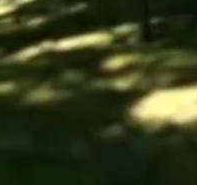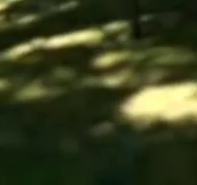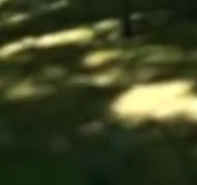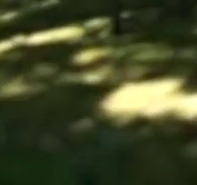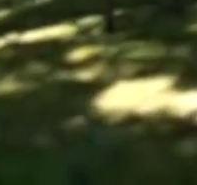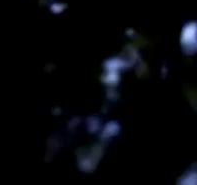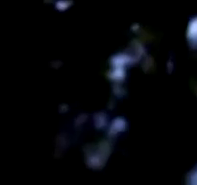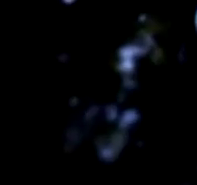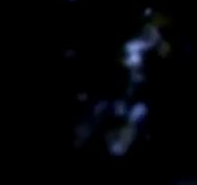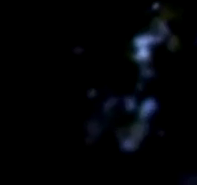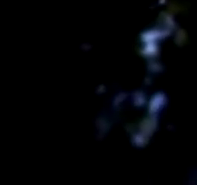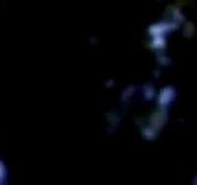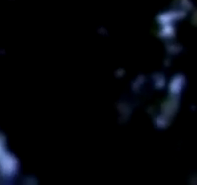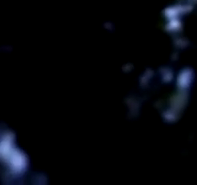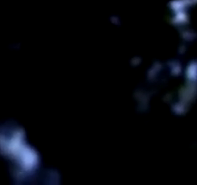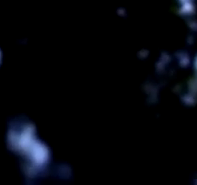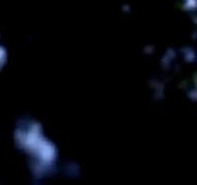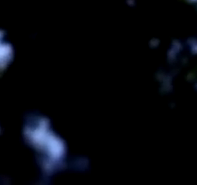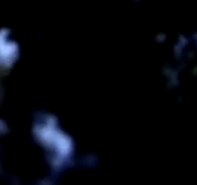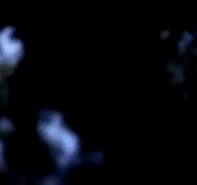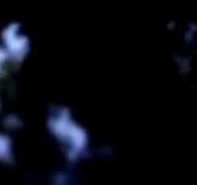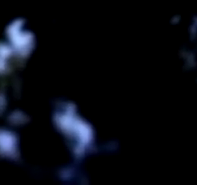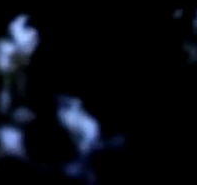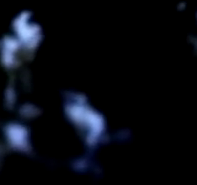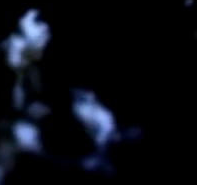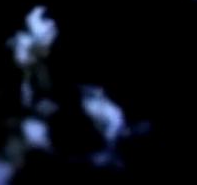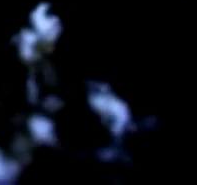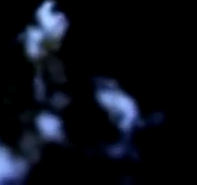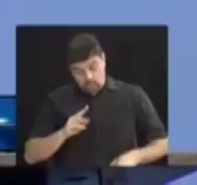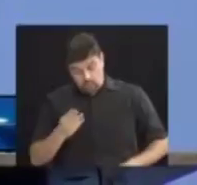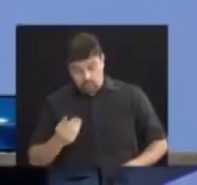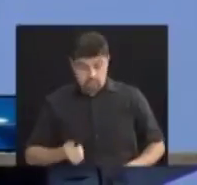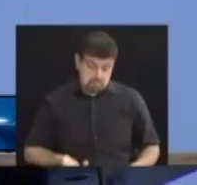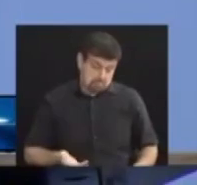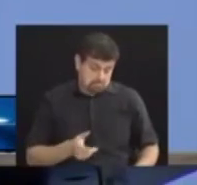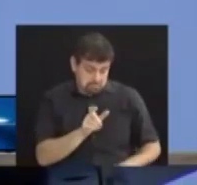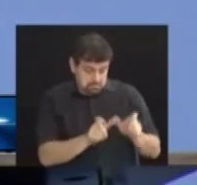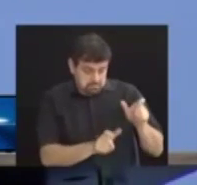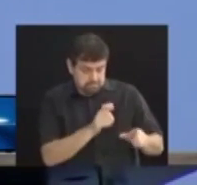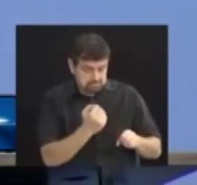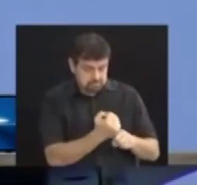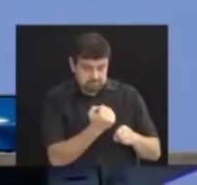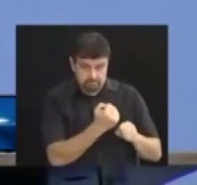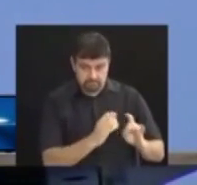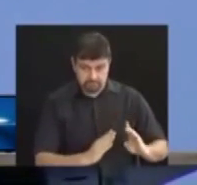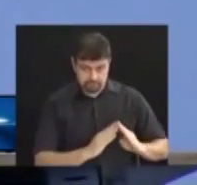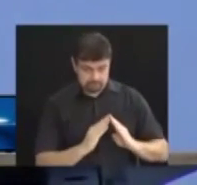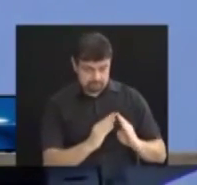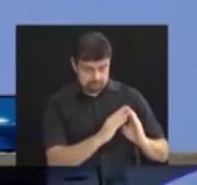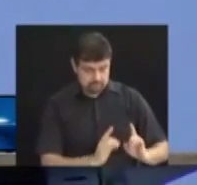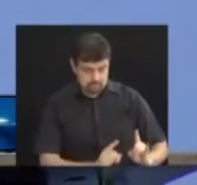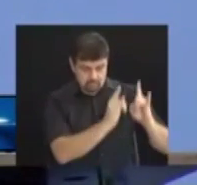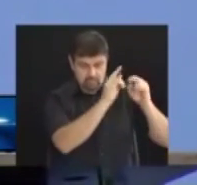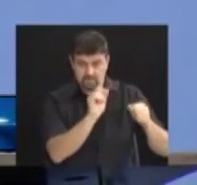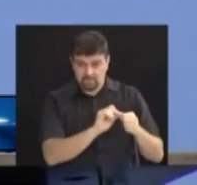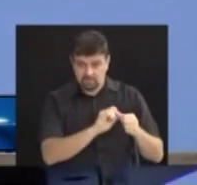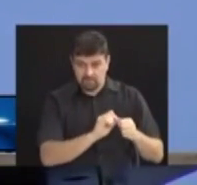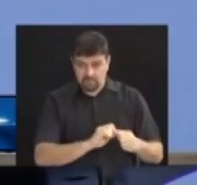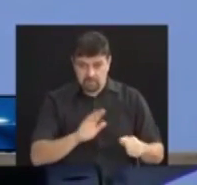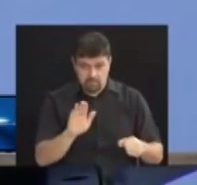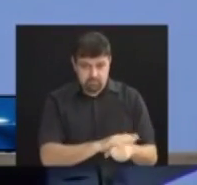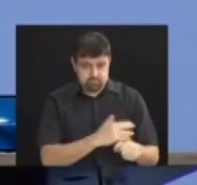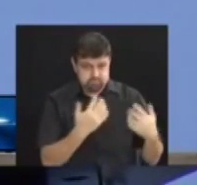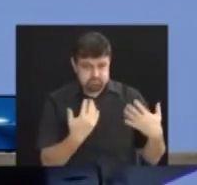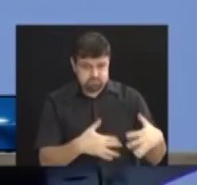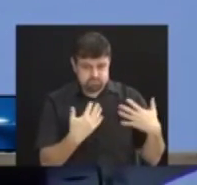Tourinho, além disso, pode trazer vários problemas para a região de Barão. Que vão adensar ainda mais